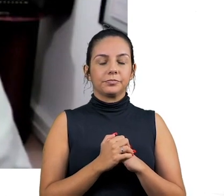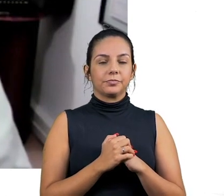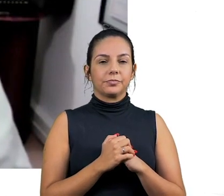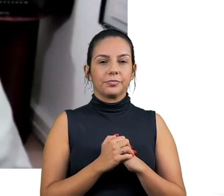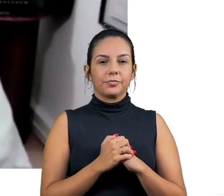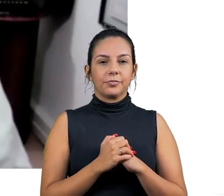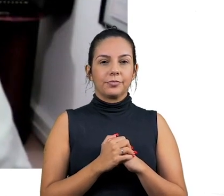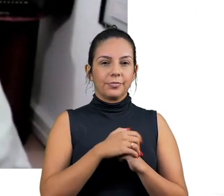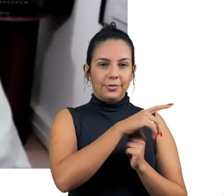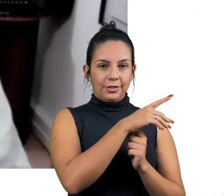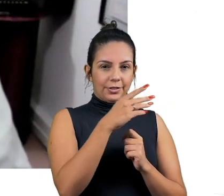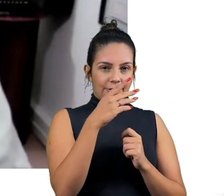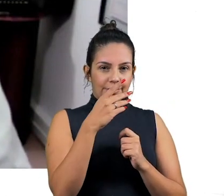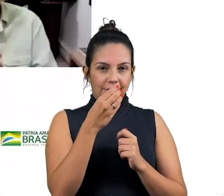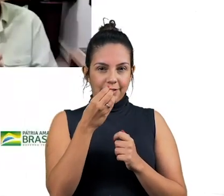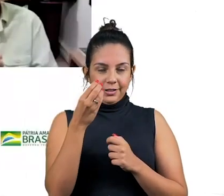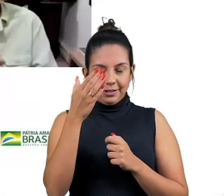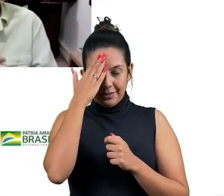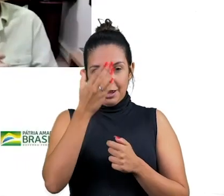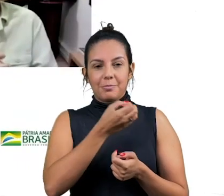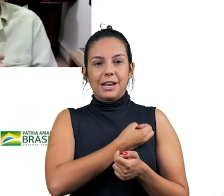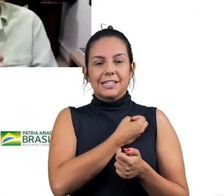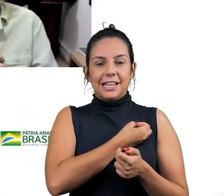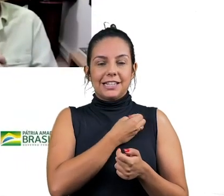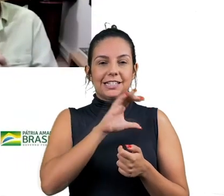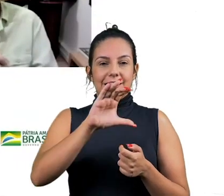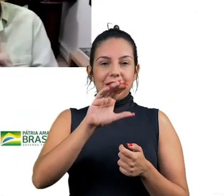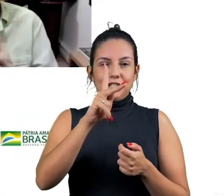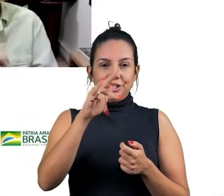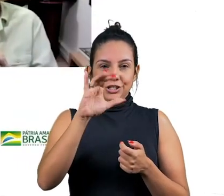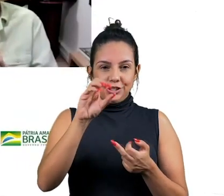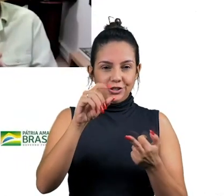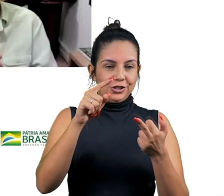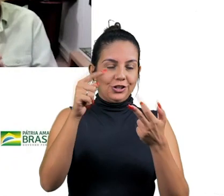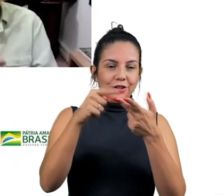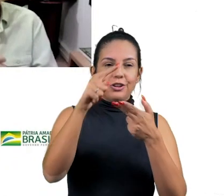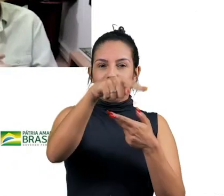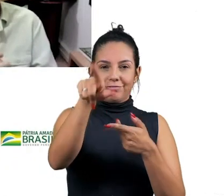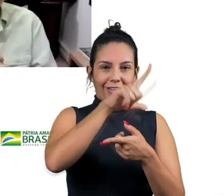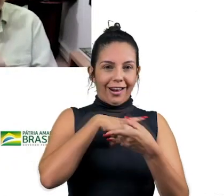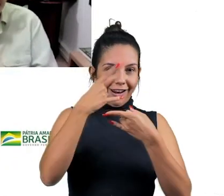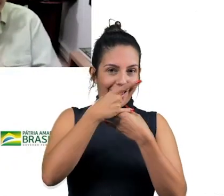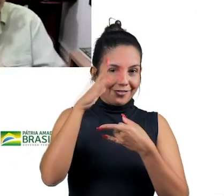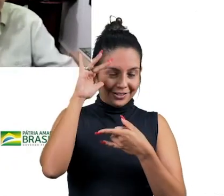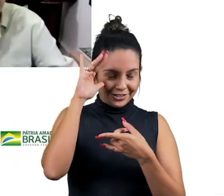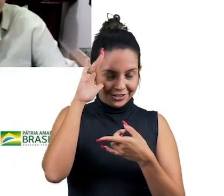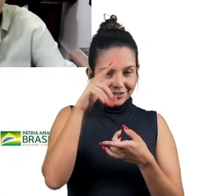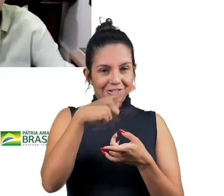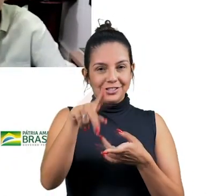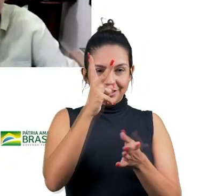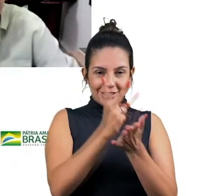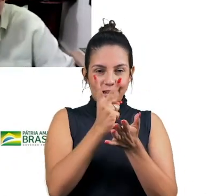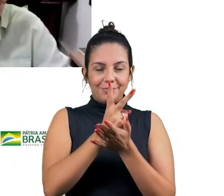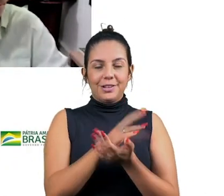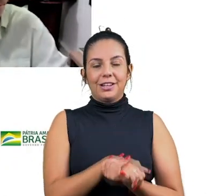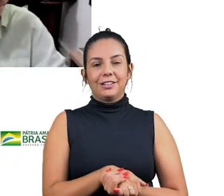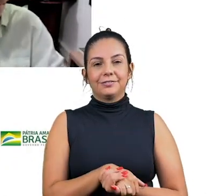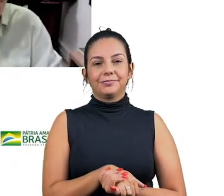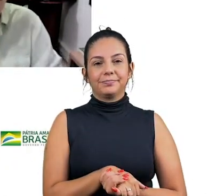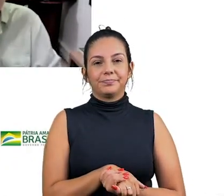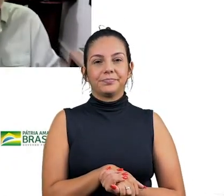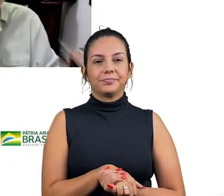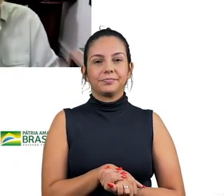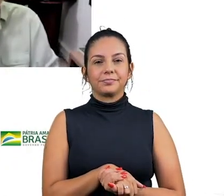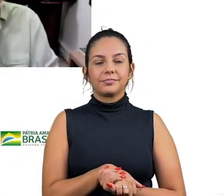Agradeço aí a presença com a gente do Chico Mendonça, do Danilo, do Anísio, do Pedro Curti, que está sempre com a gente também no